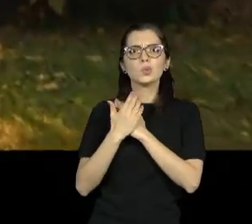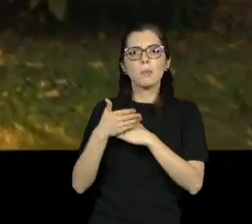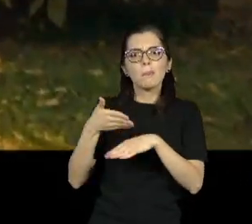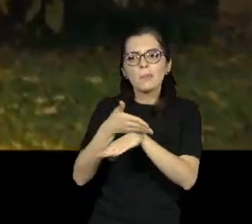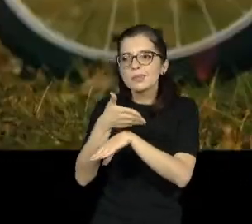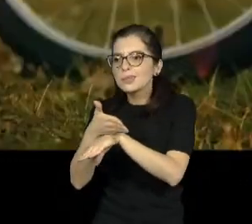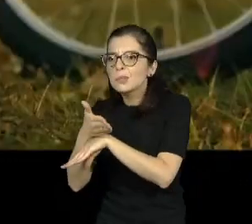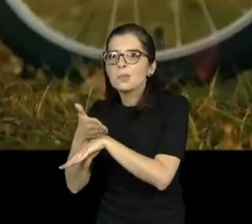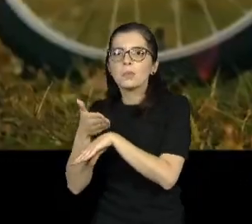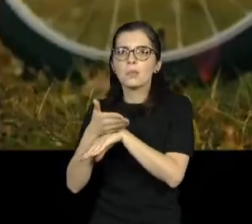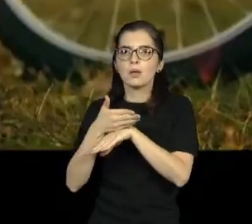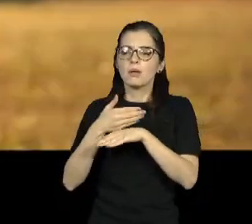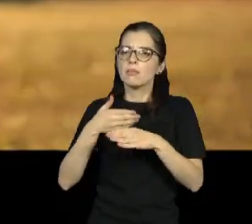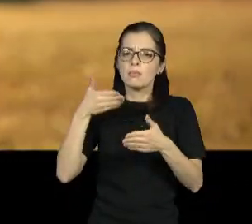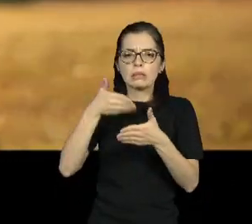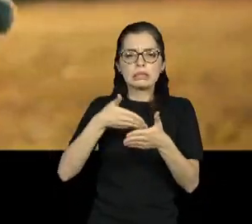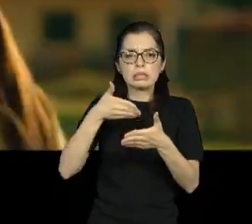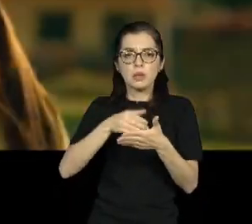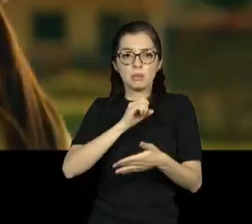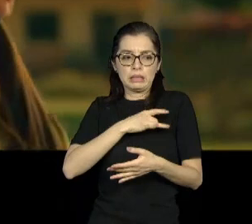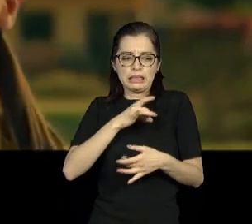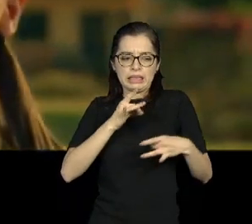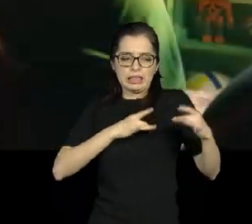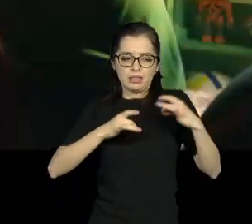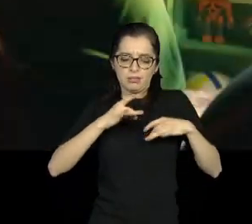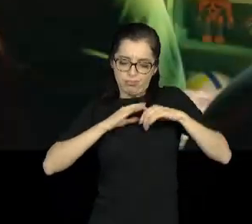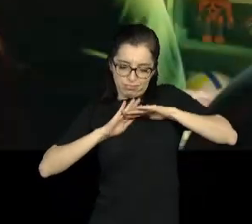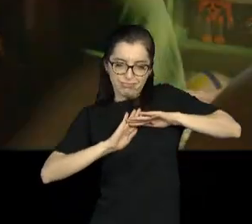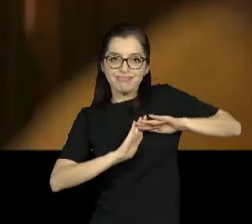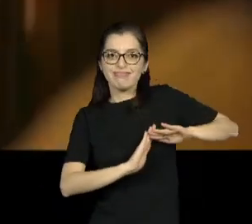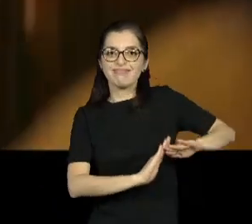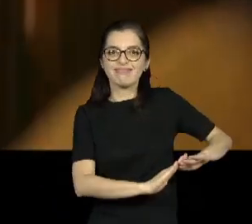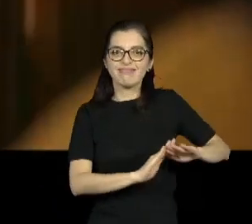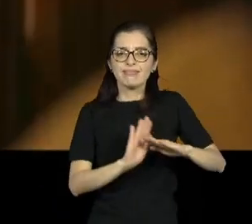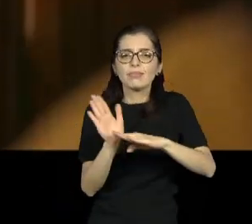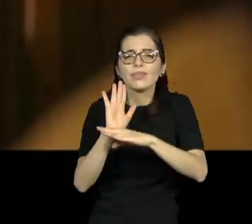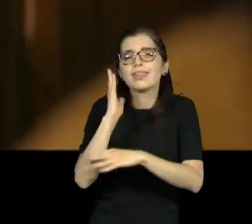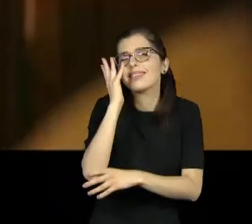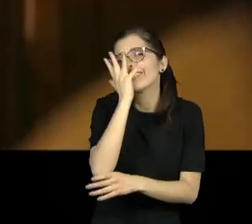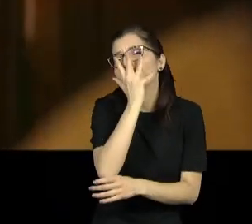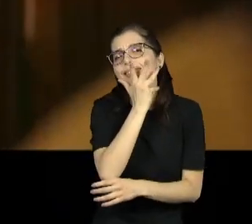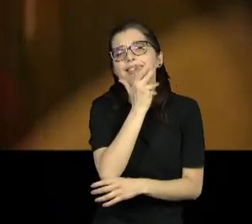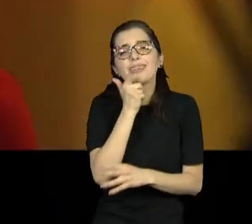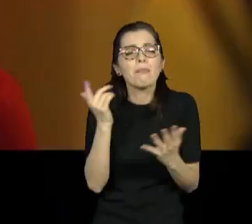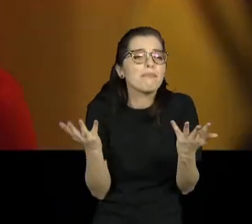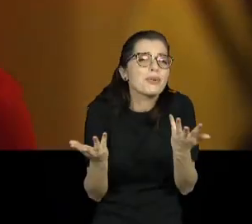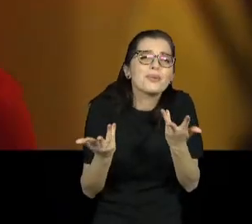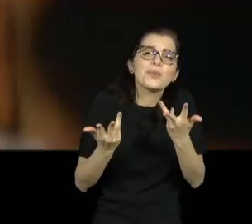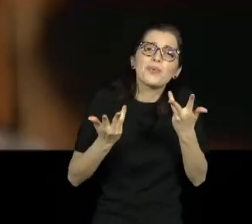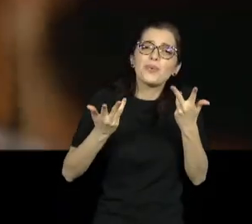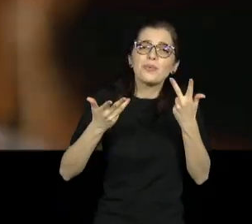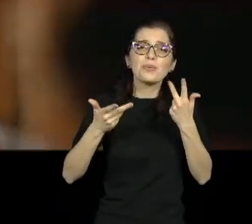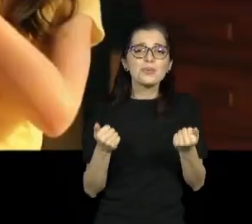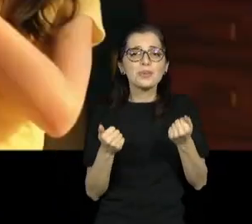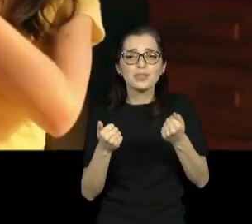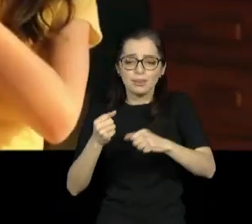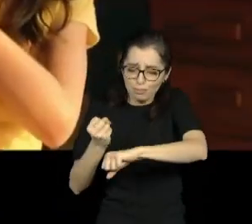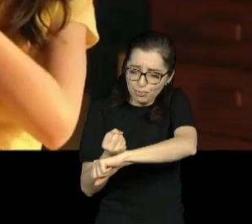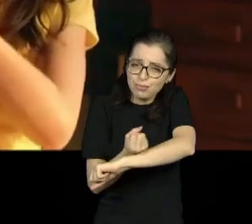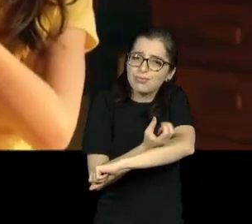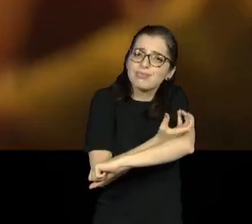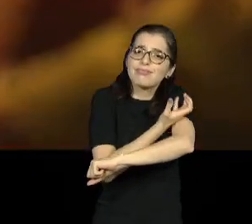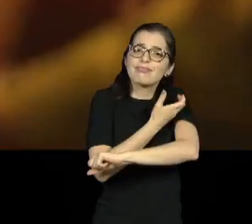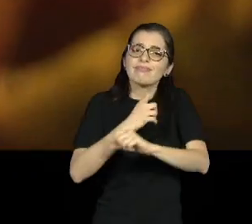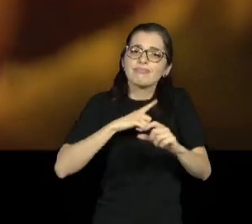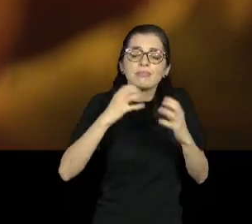mais. Fez um filme lindo, maravilhoso, emocionante. Eu me emocionei. E eu acho que o público se